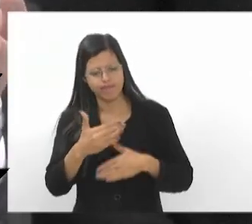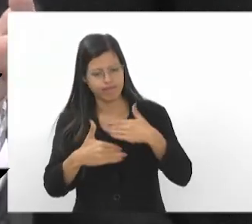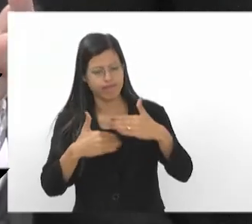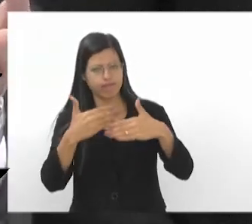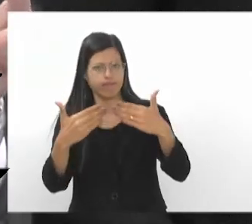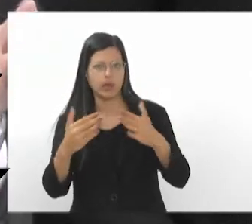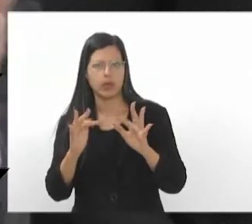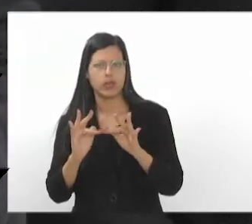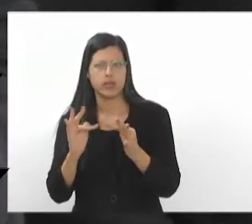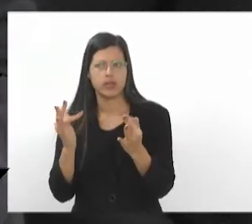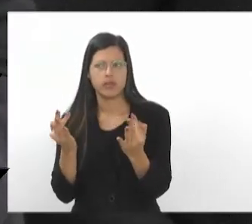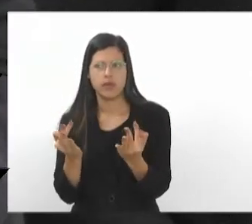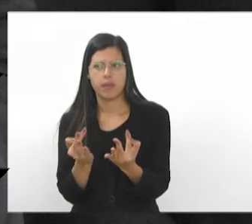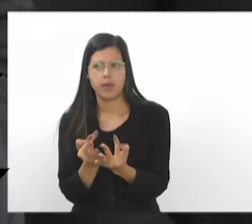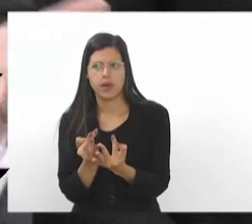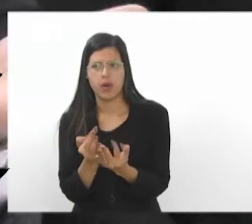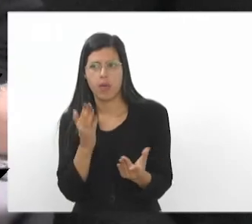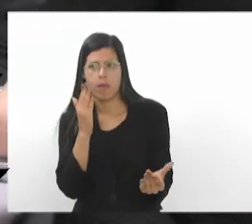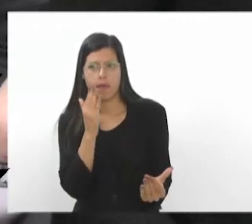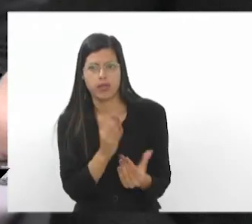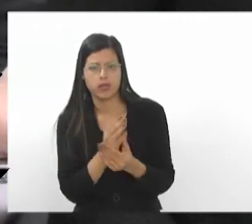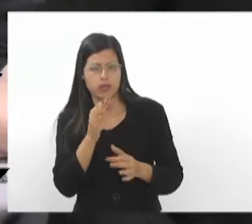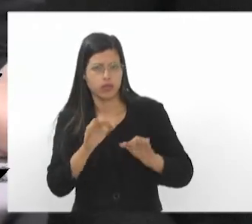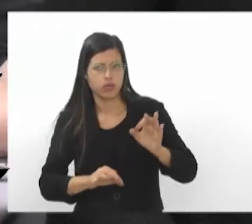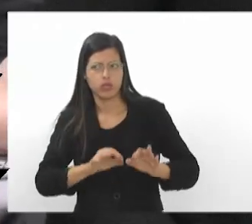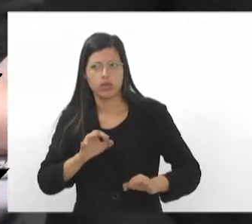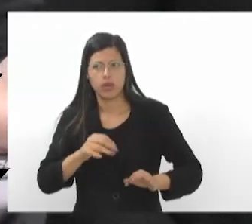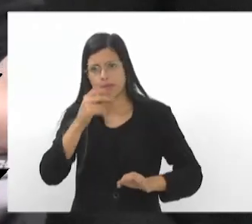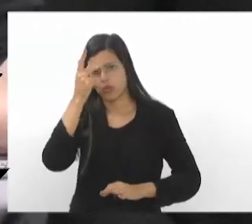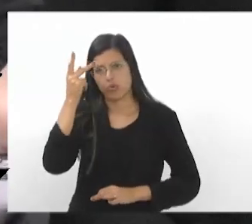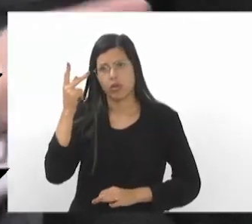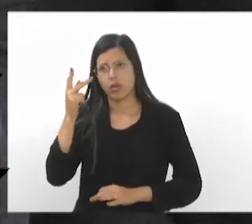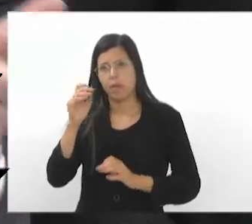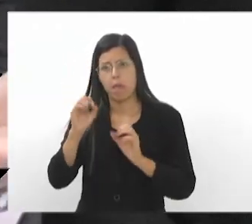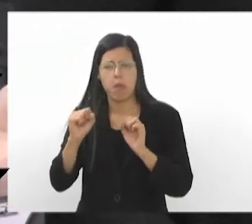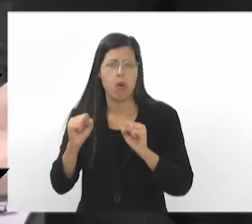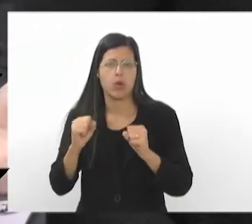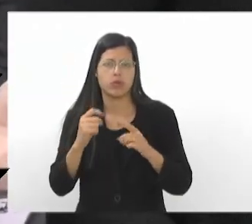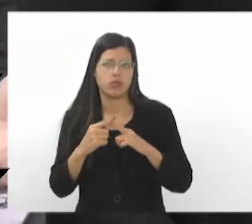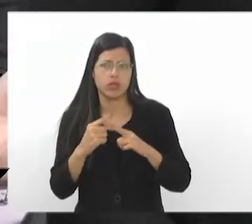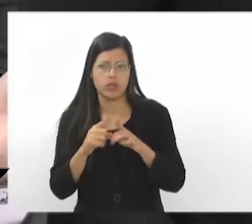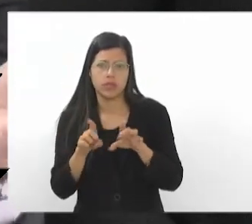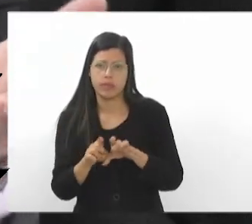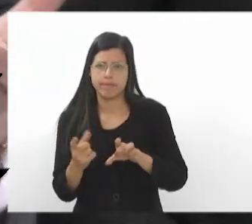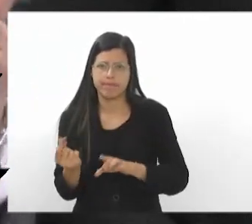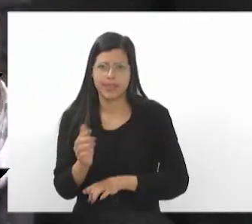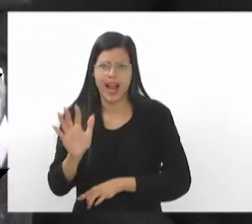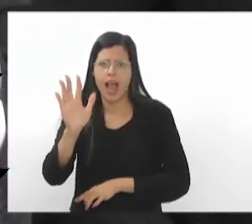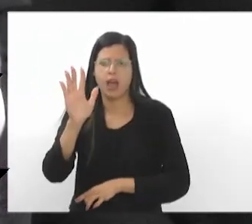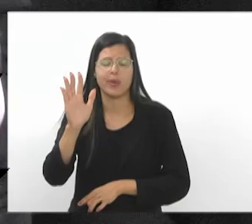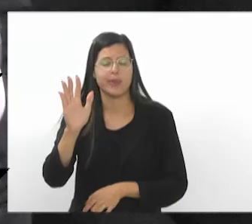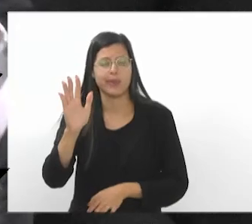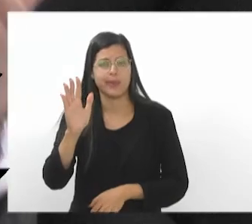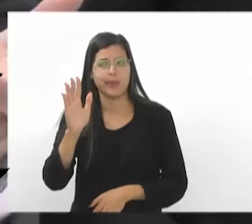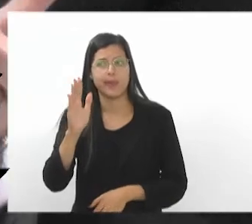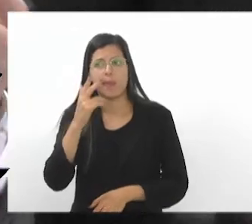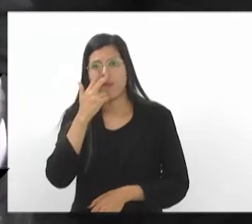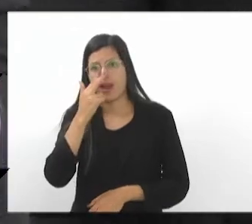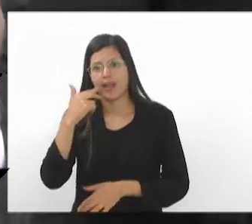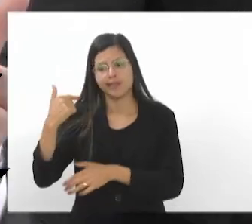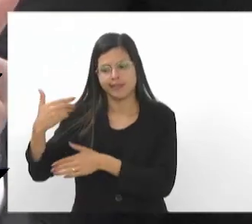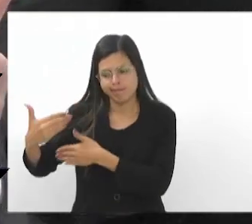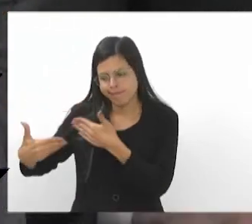essas famílias. Então, uma ação na justiça é só para quem pode agir na justiça, porque também custa caro. Quer dizer, então, é um ciclo